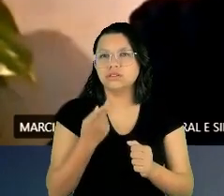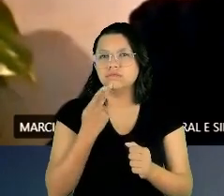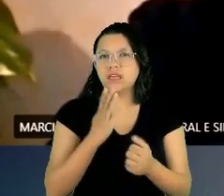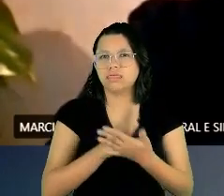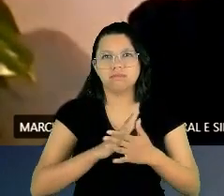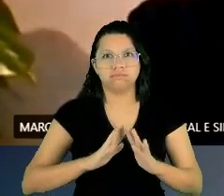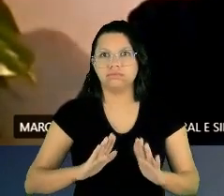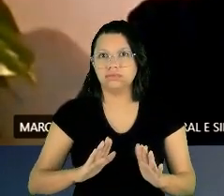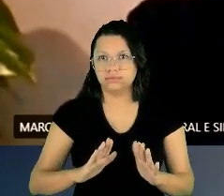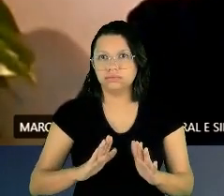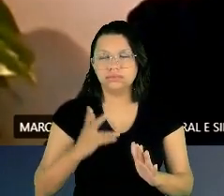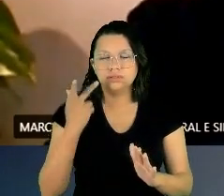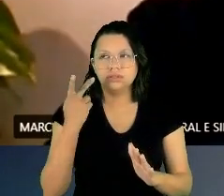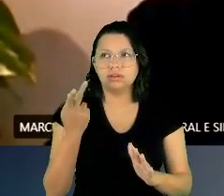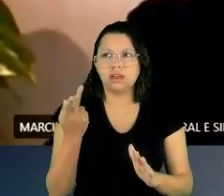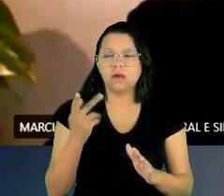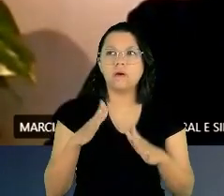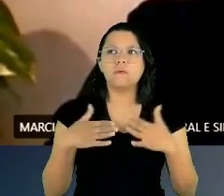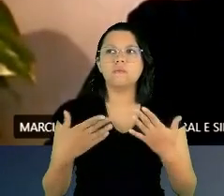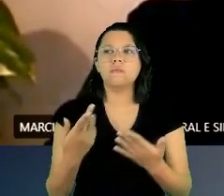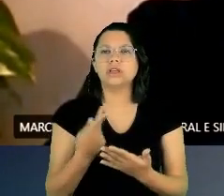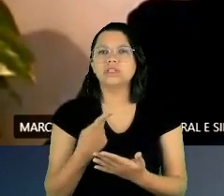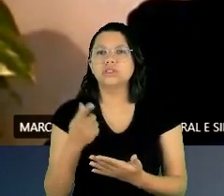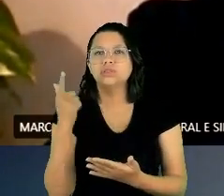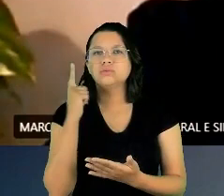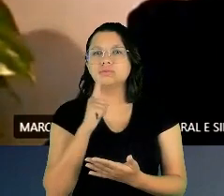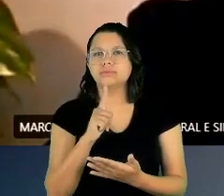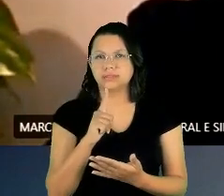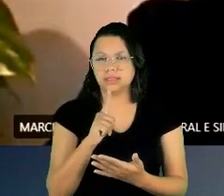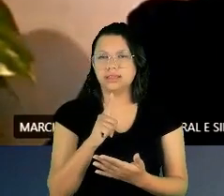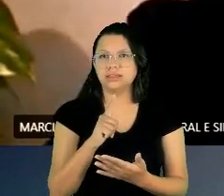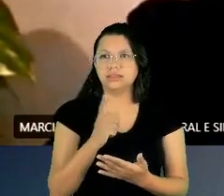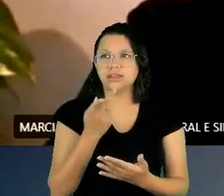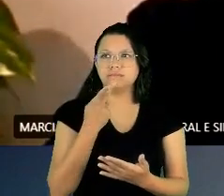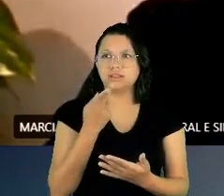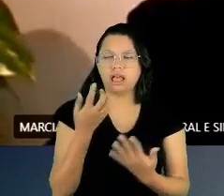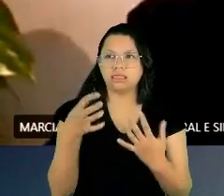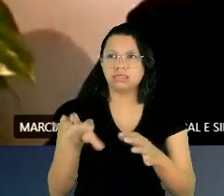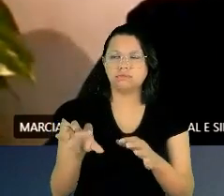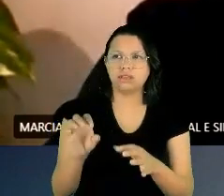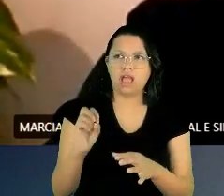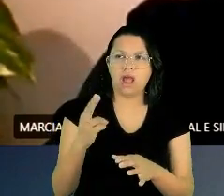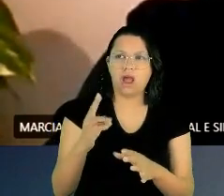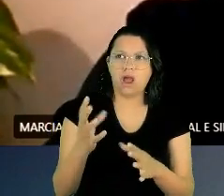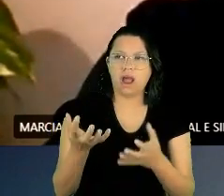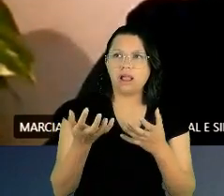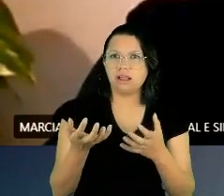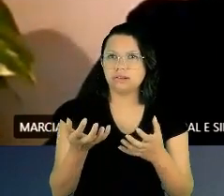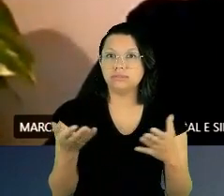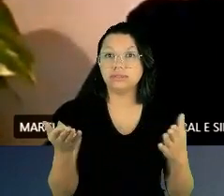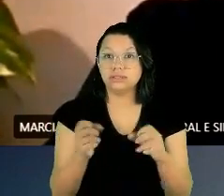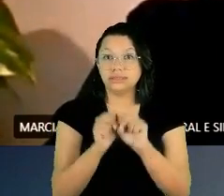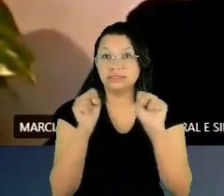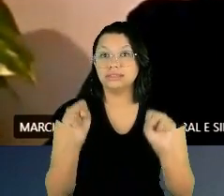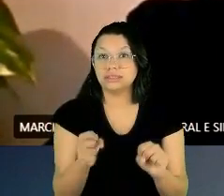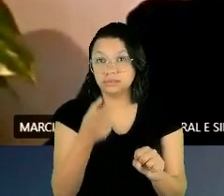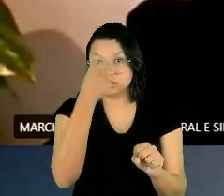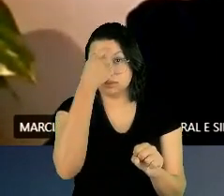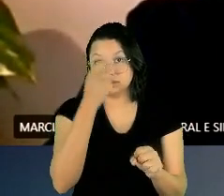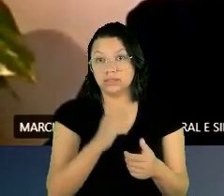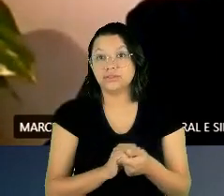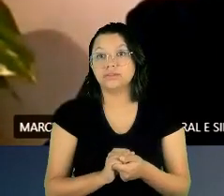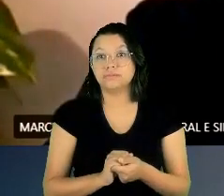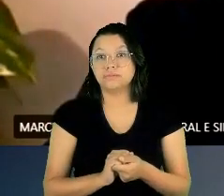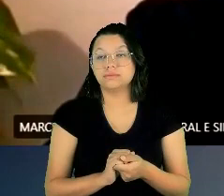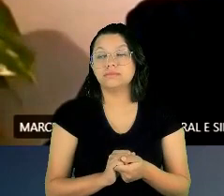veto? Em que momento a gente, de fato, consegue deliberar pelo sistema 2, né, por esse sistema consciente. Pela neurociência,